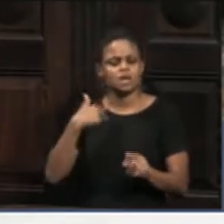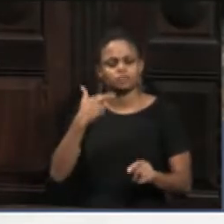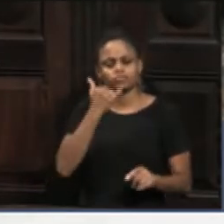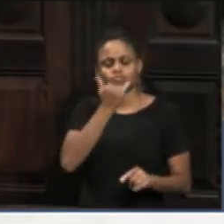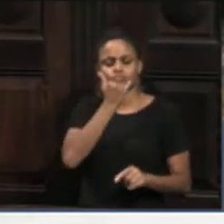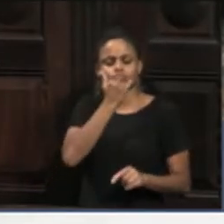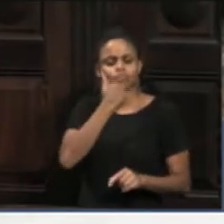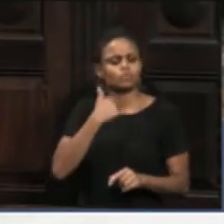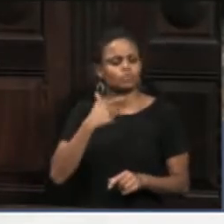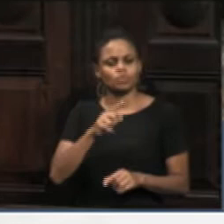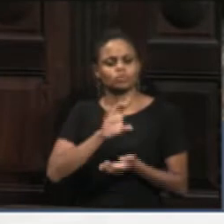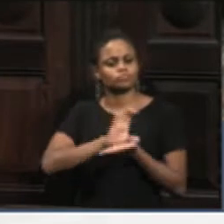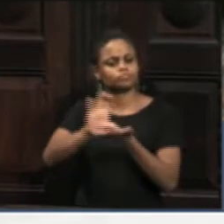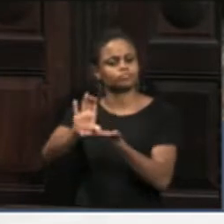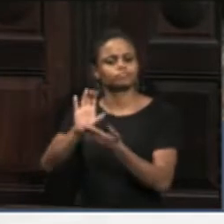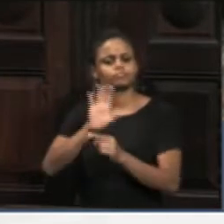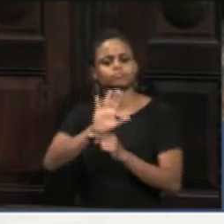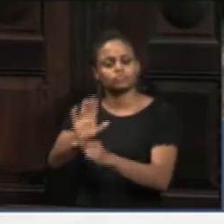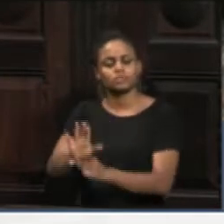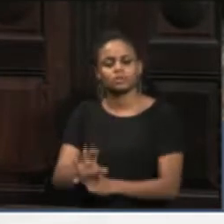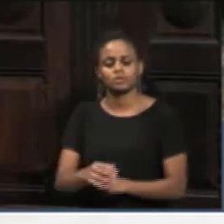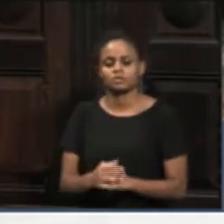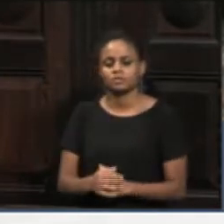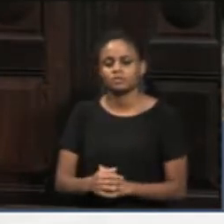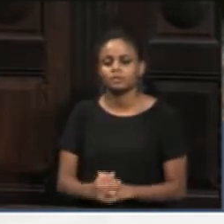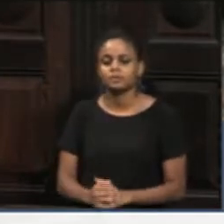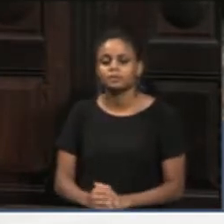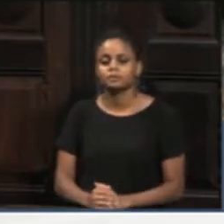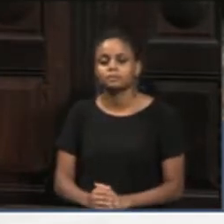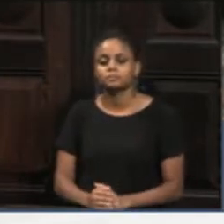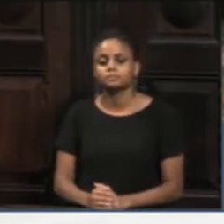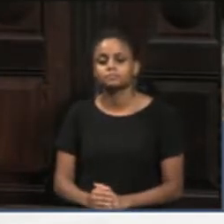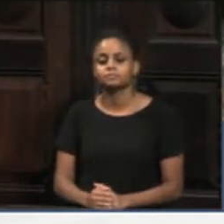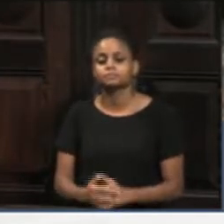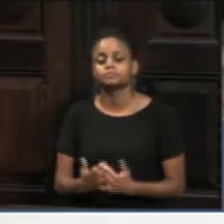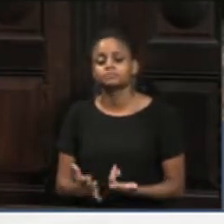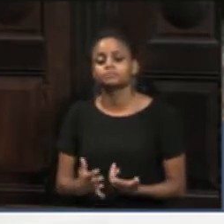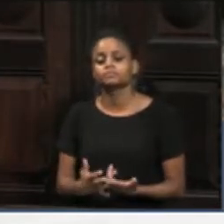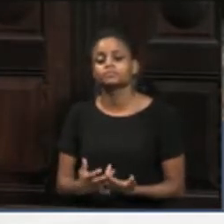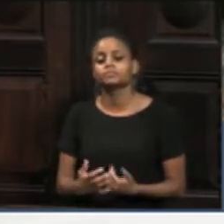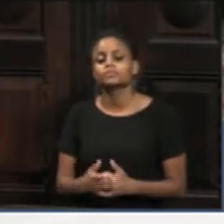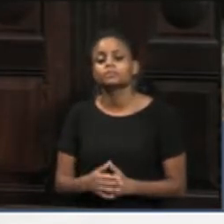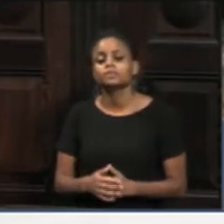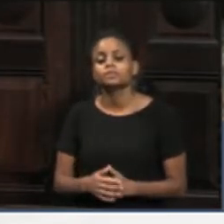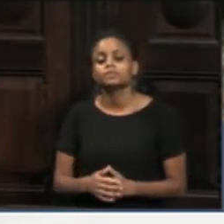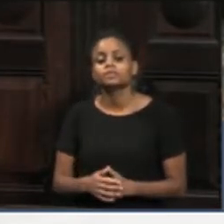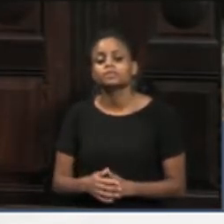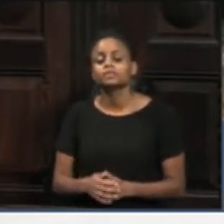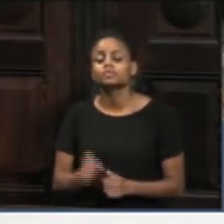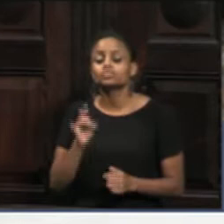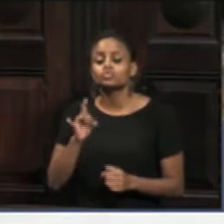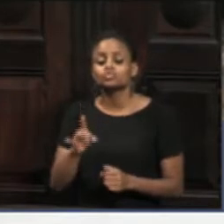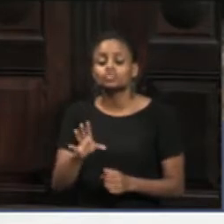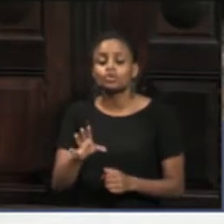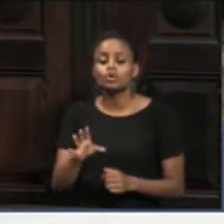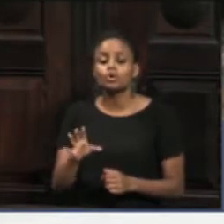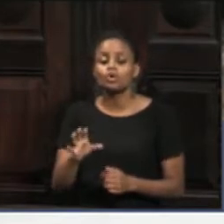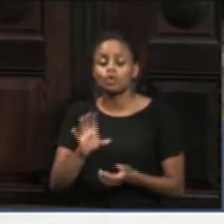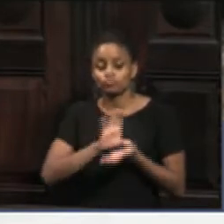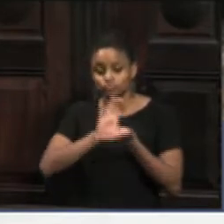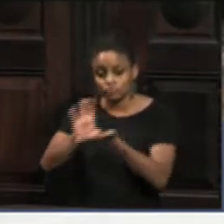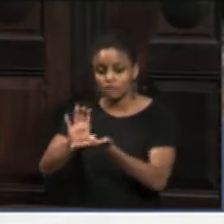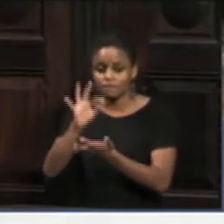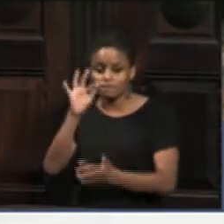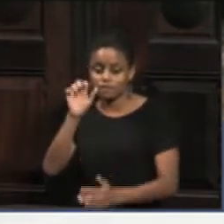equipamentos porque a sua contrapartida é muito grande, uma vez que só há o financiamento federal que paga parte